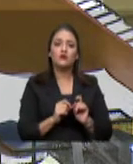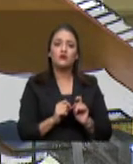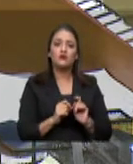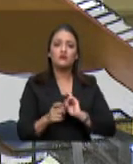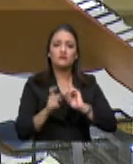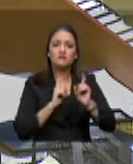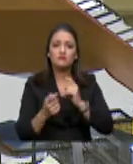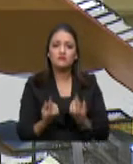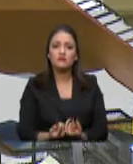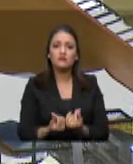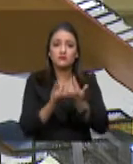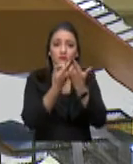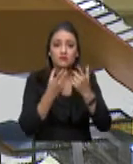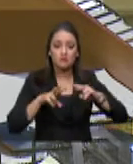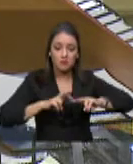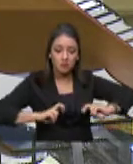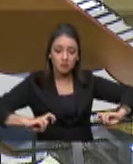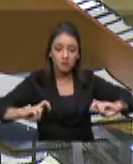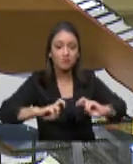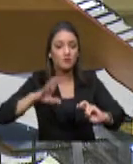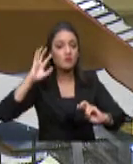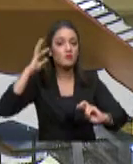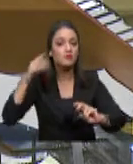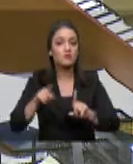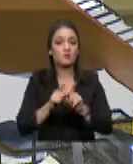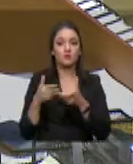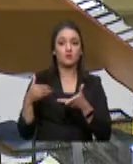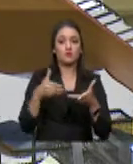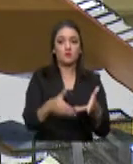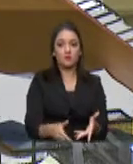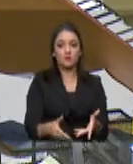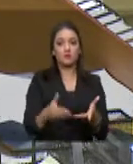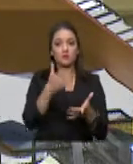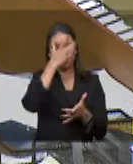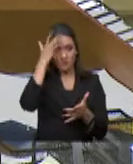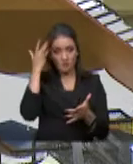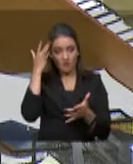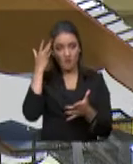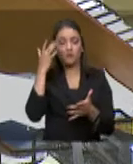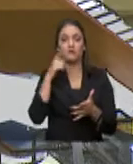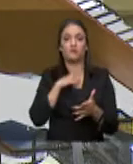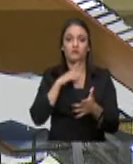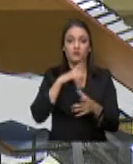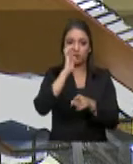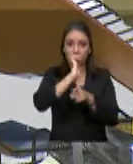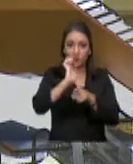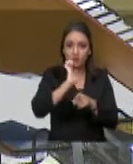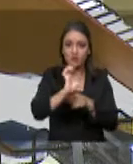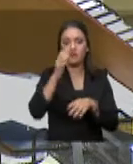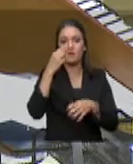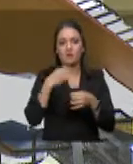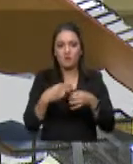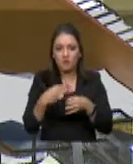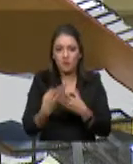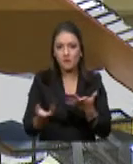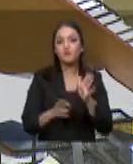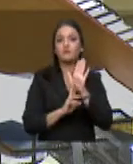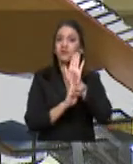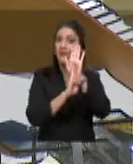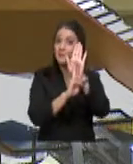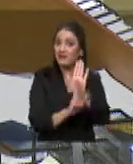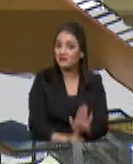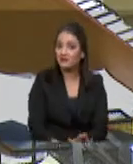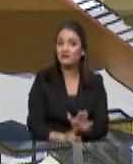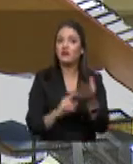por instância colegiada, que tenha participação de representante dos entes federativos interessados, volto a dizer, a participação de representante dos